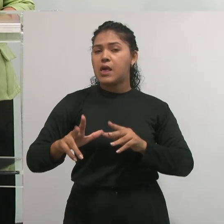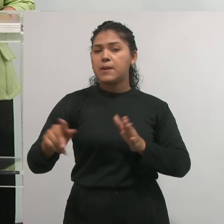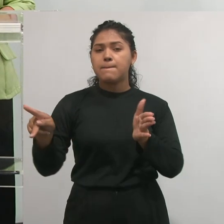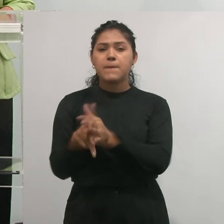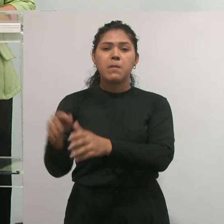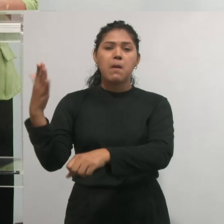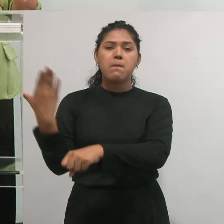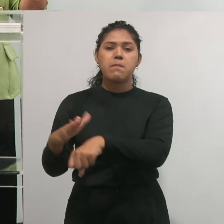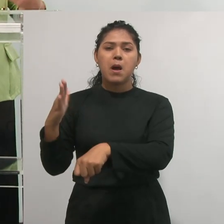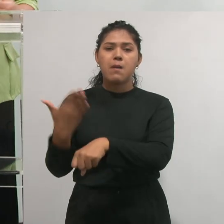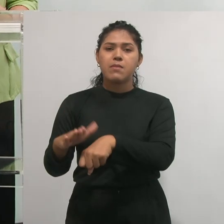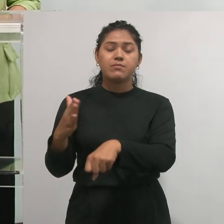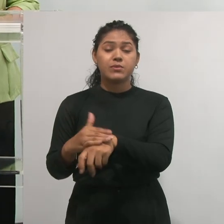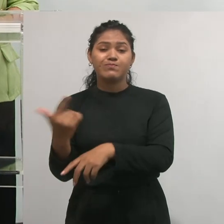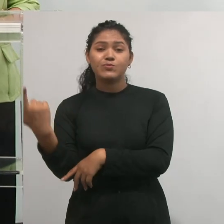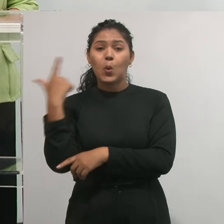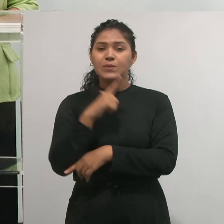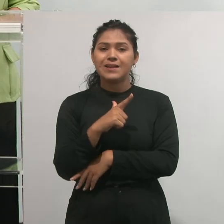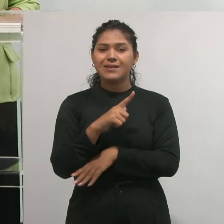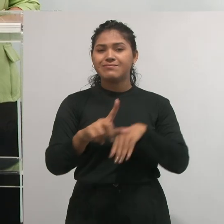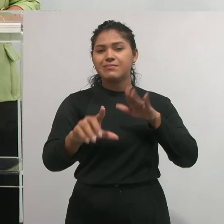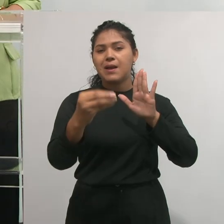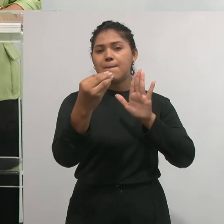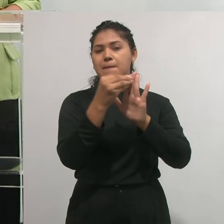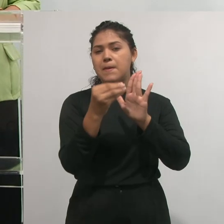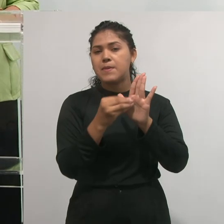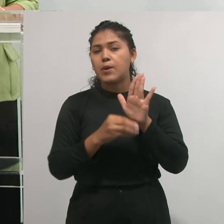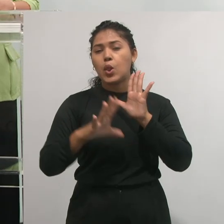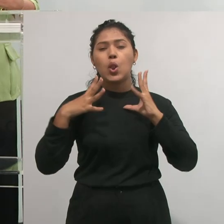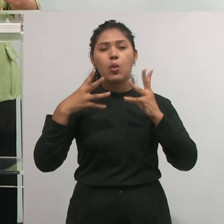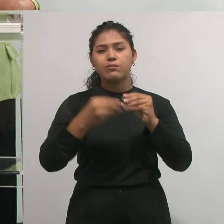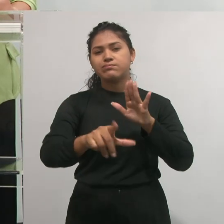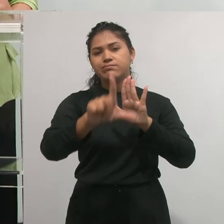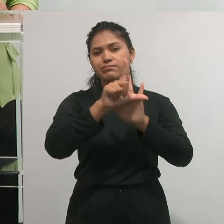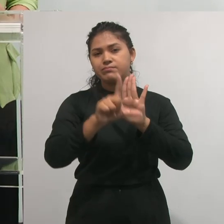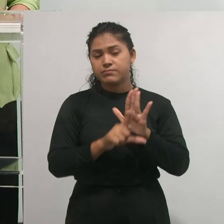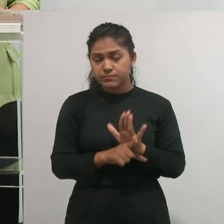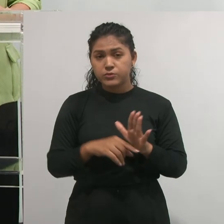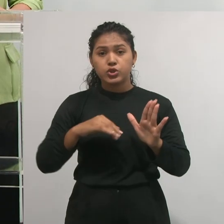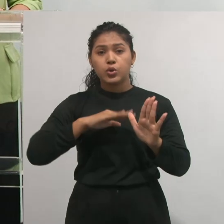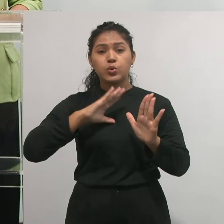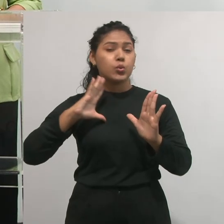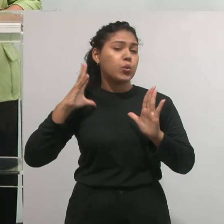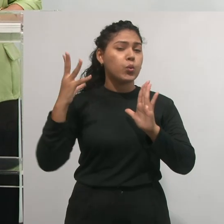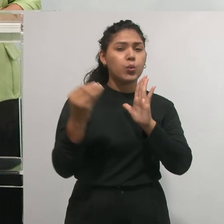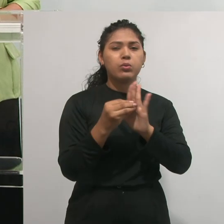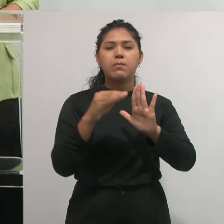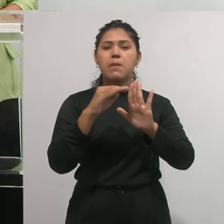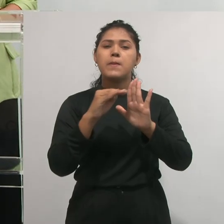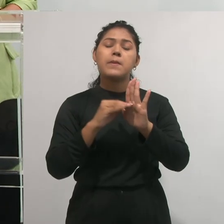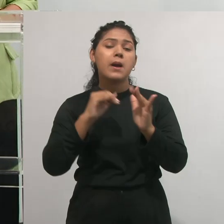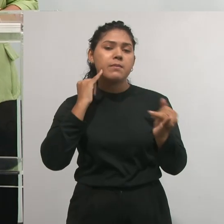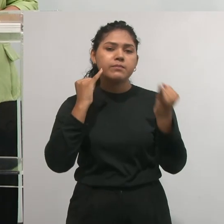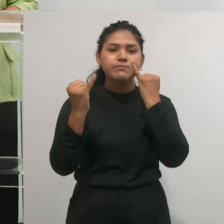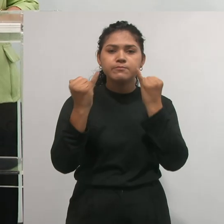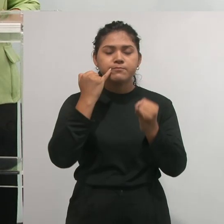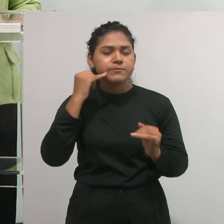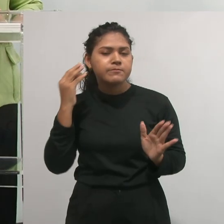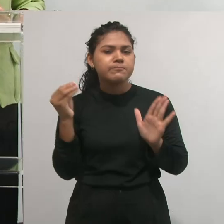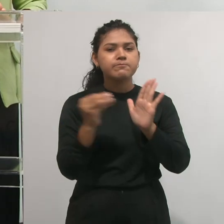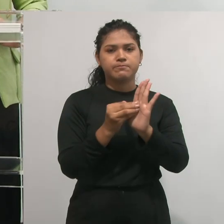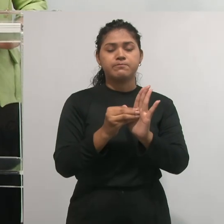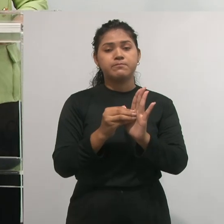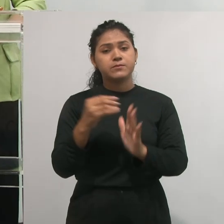atende a toda essa legislação que existe, a todo esse debate acadêmico